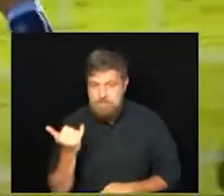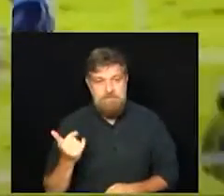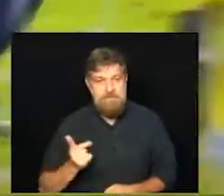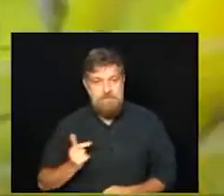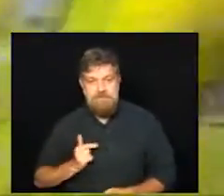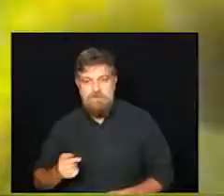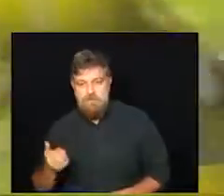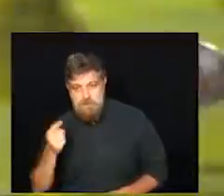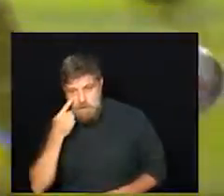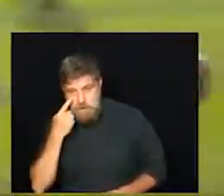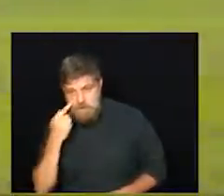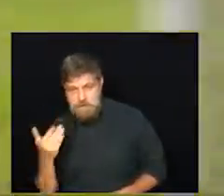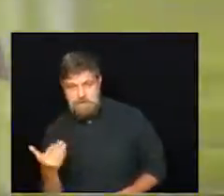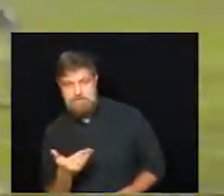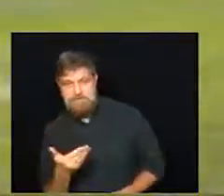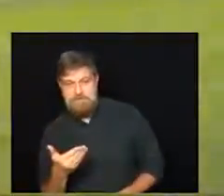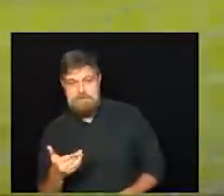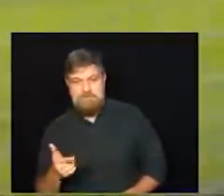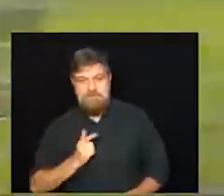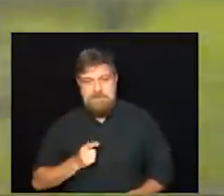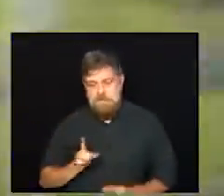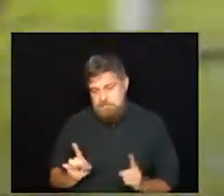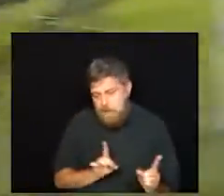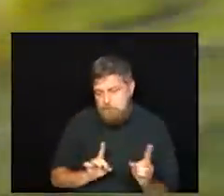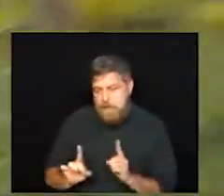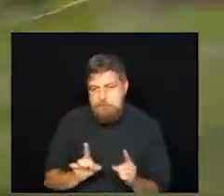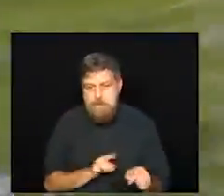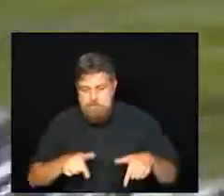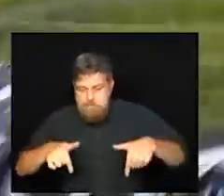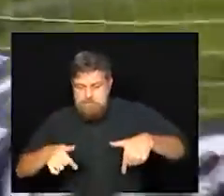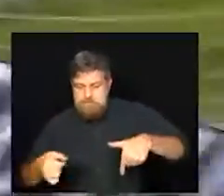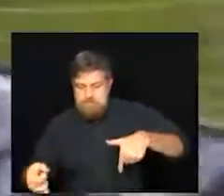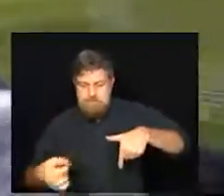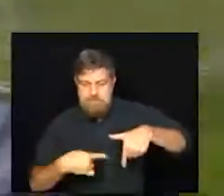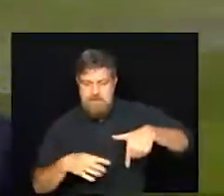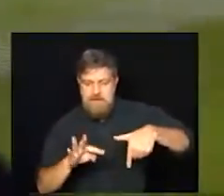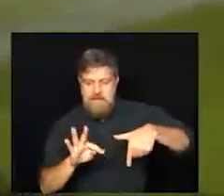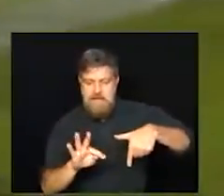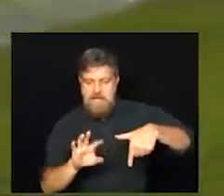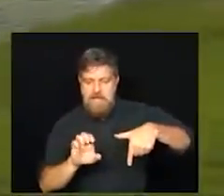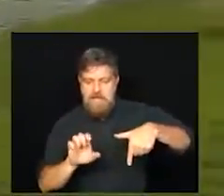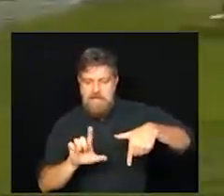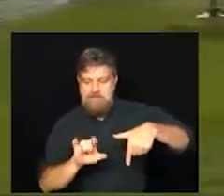cruzou o rasteiro. Bate-rebate dentro da área e Felipe Vieira